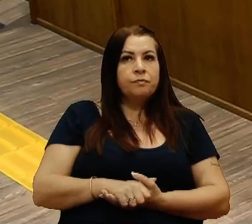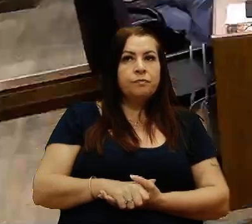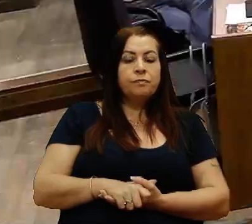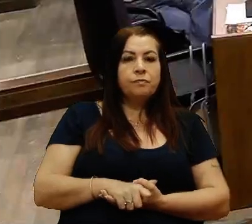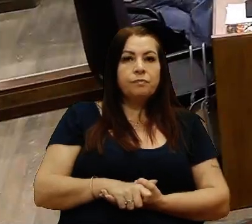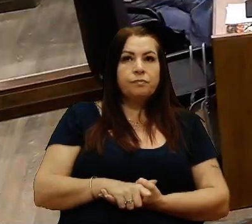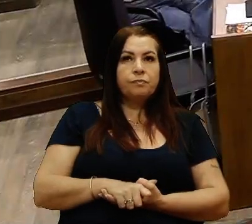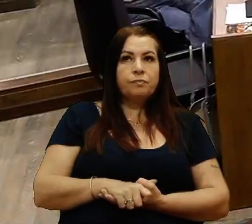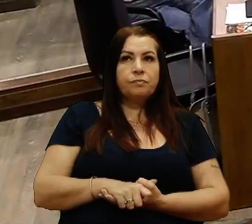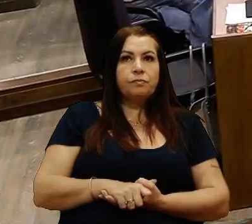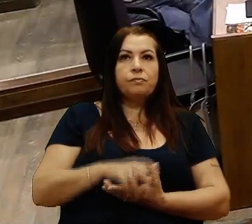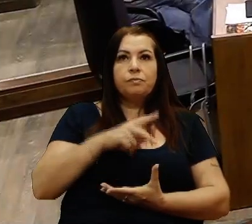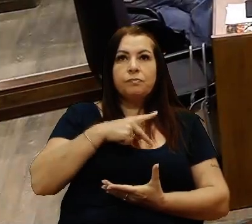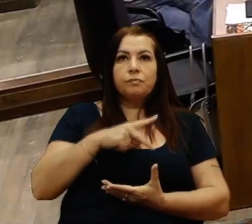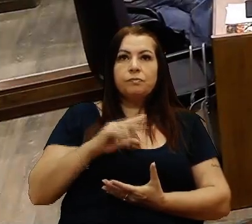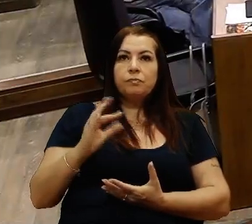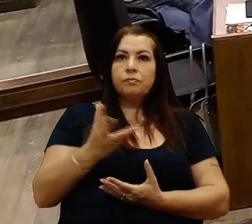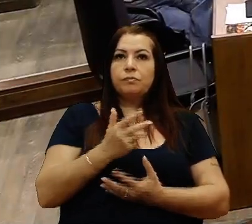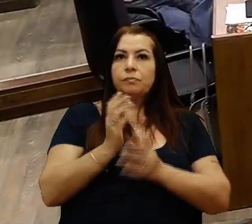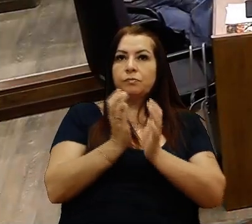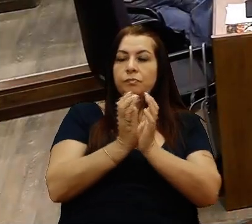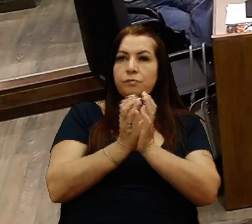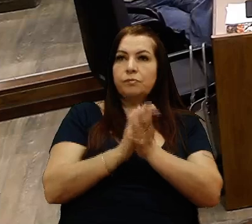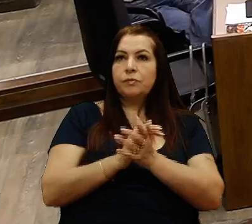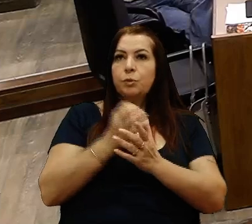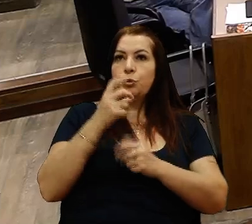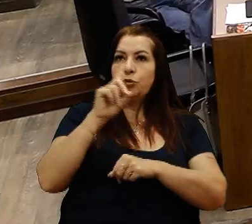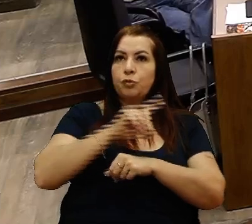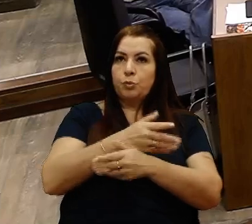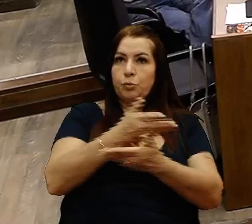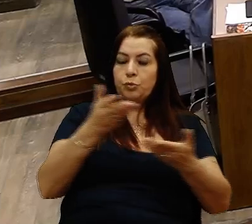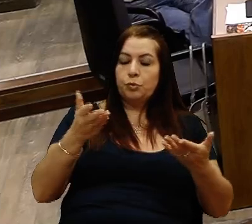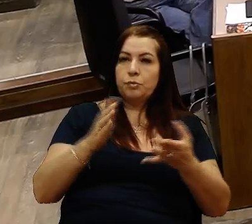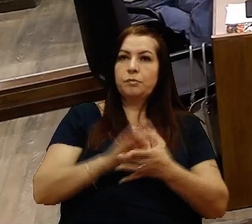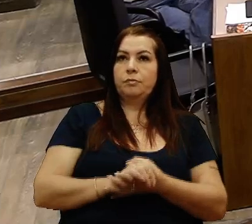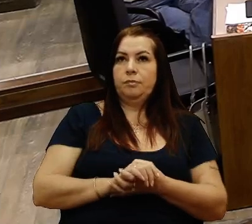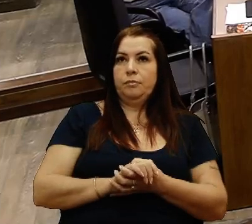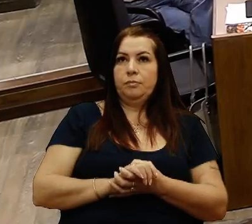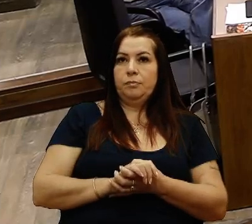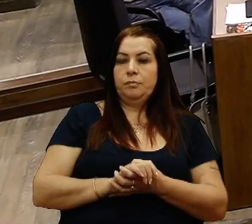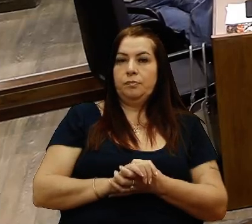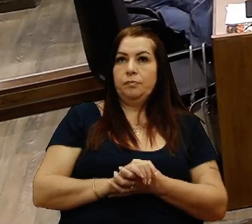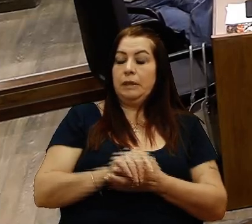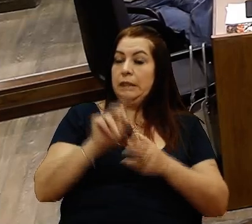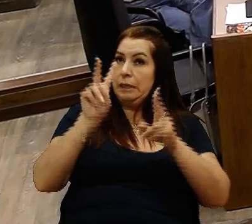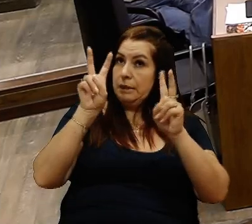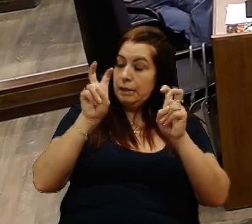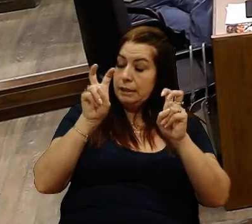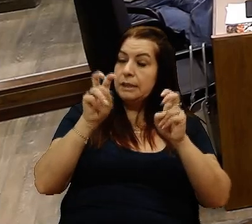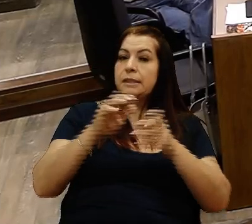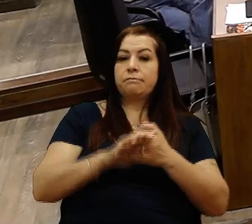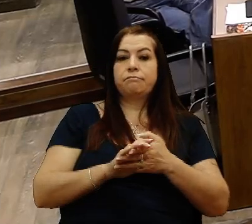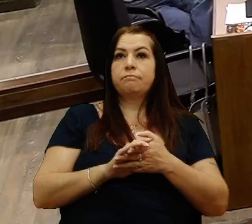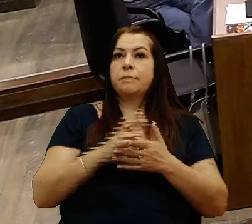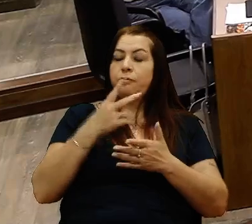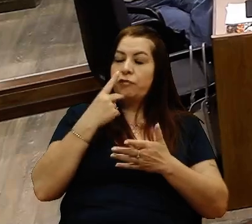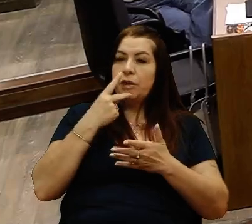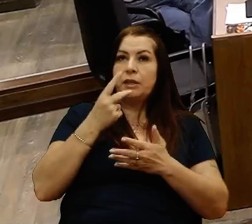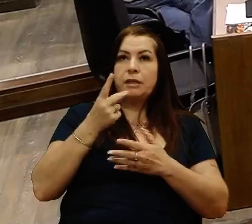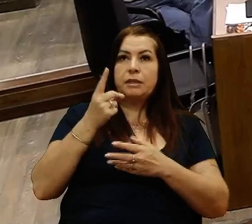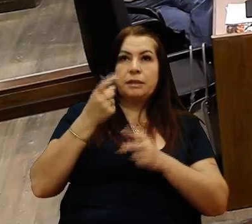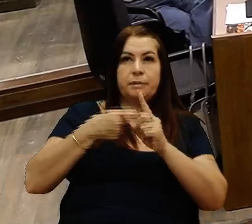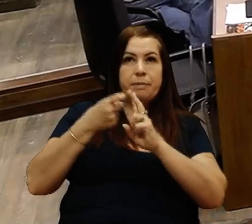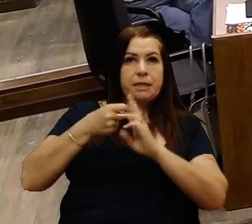Senhor presidente, nobres colegas, bom dia a todos. Esse tema eu levantei aqui alguns meses atrás, no meu